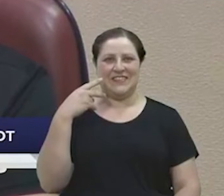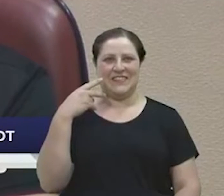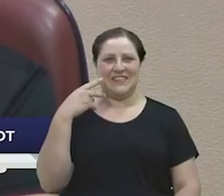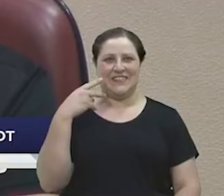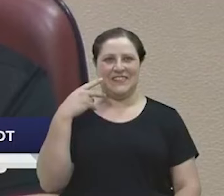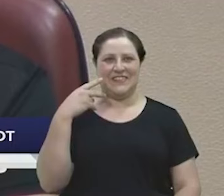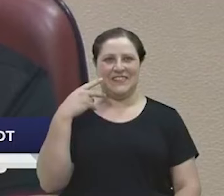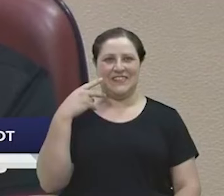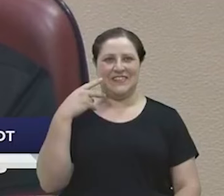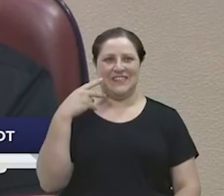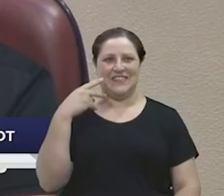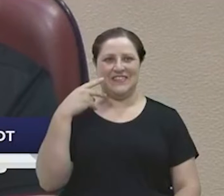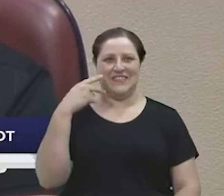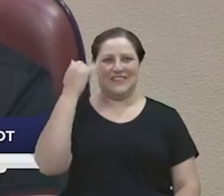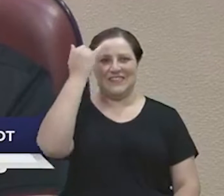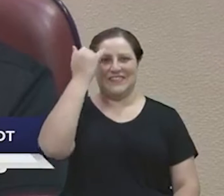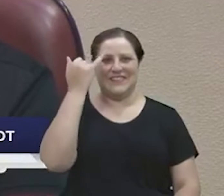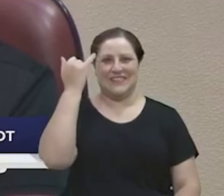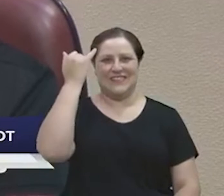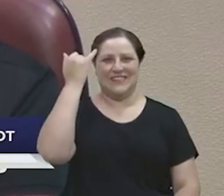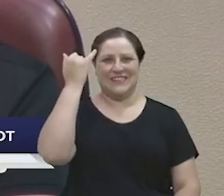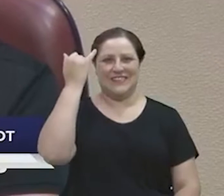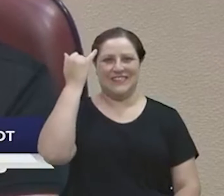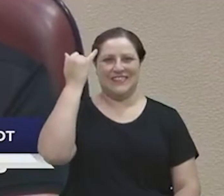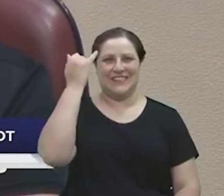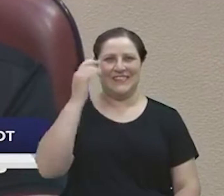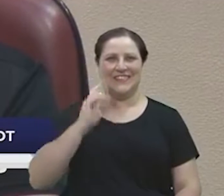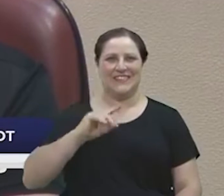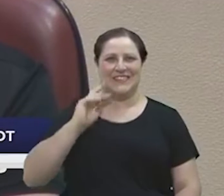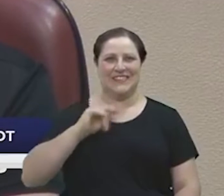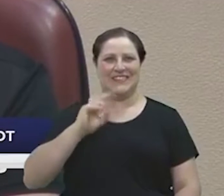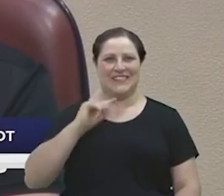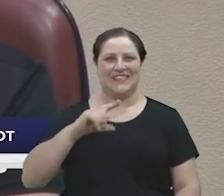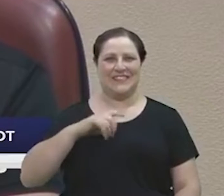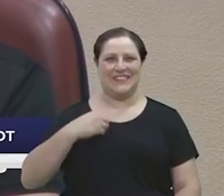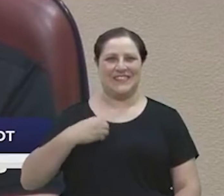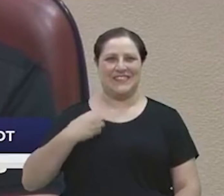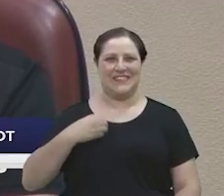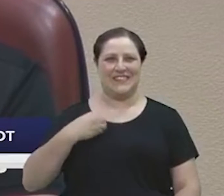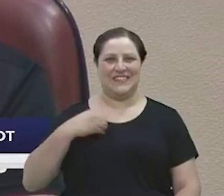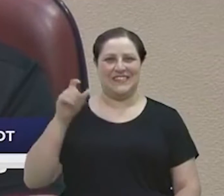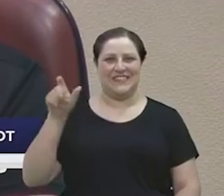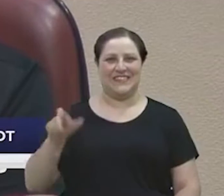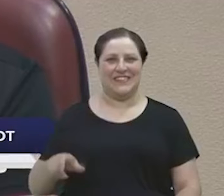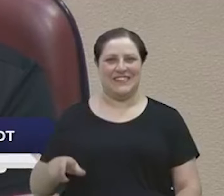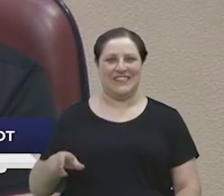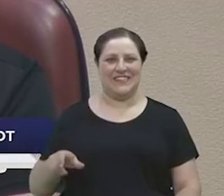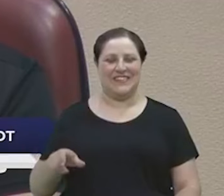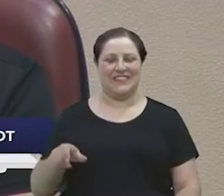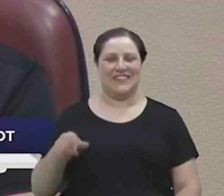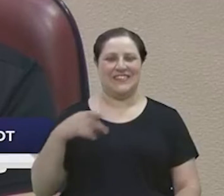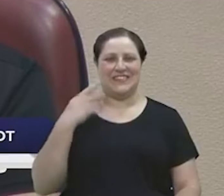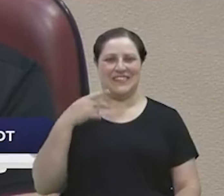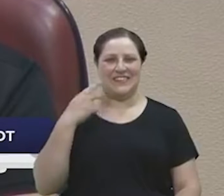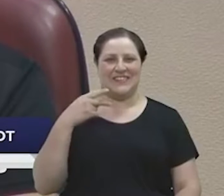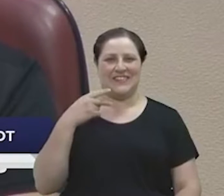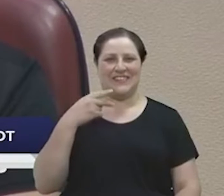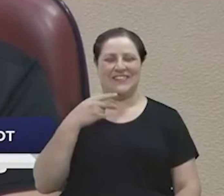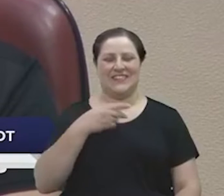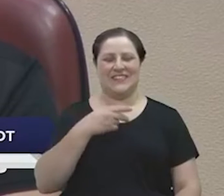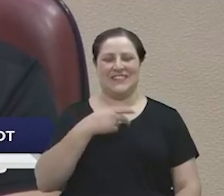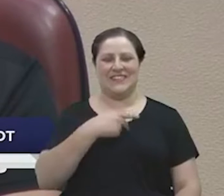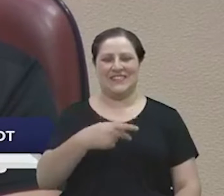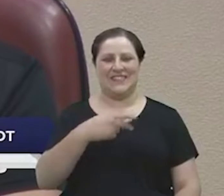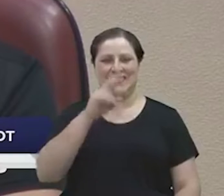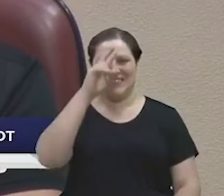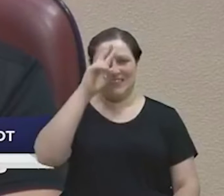vereador D'Ambrosio e Renato Oliveira. Tati não, mas está aqui presente, desculpa. Vereador presidente Velocino Ex,